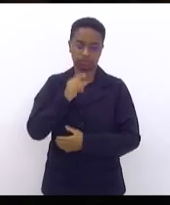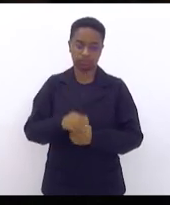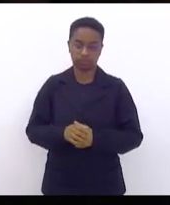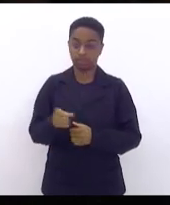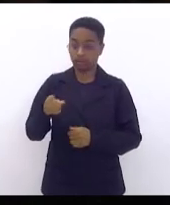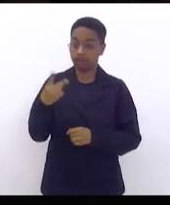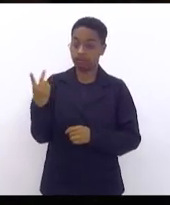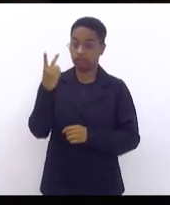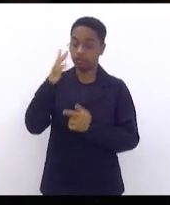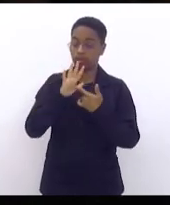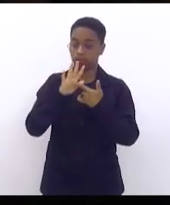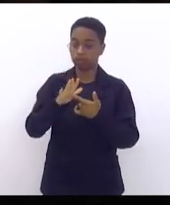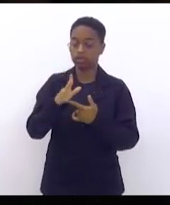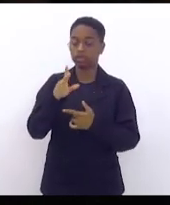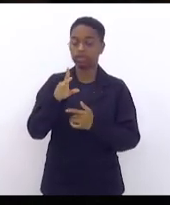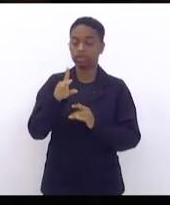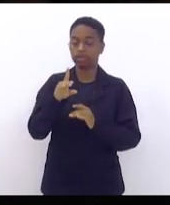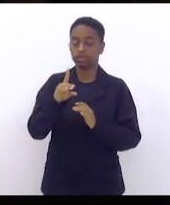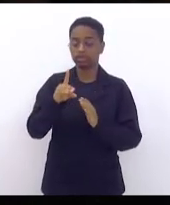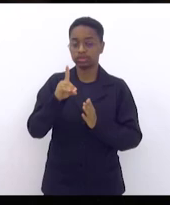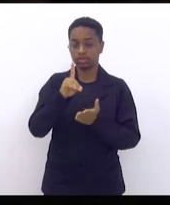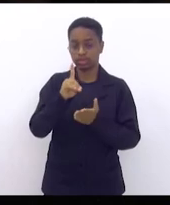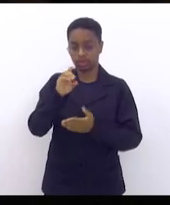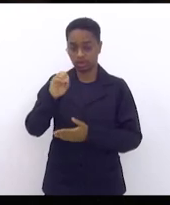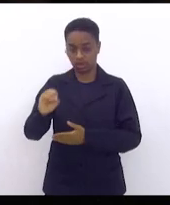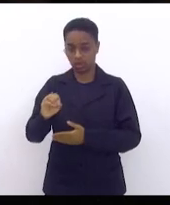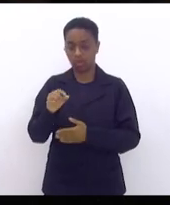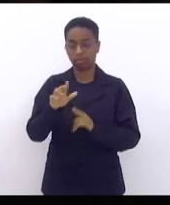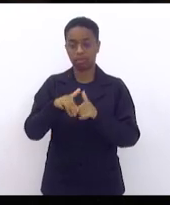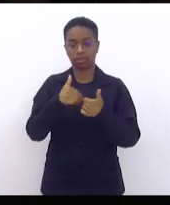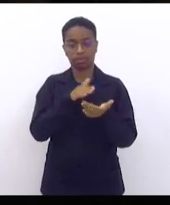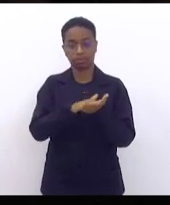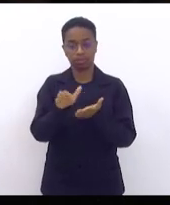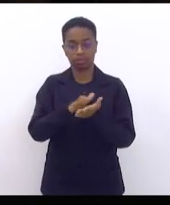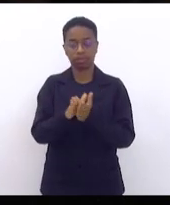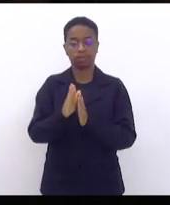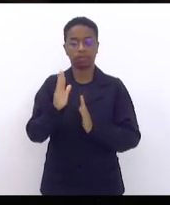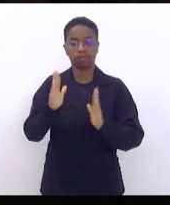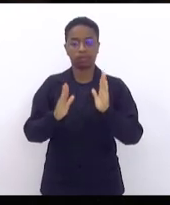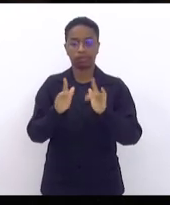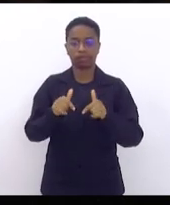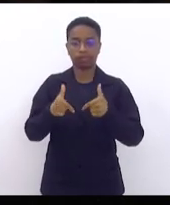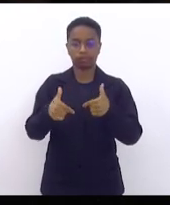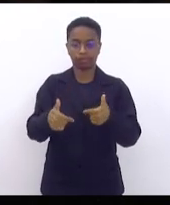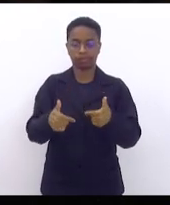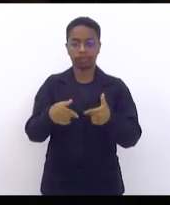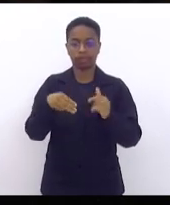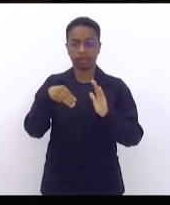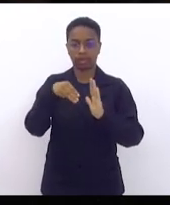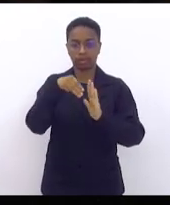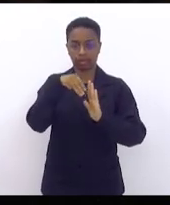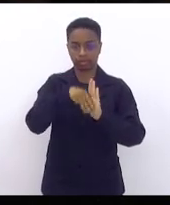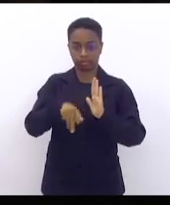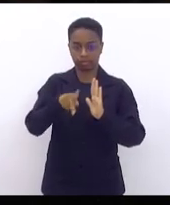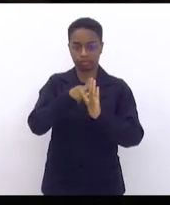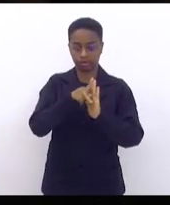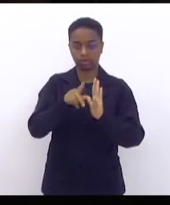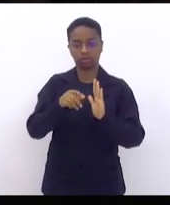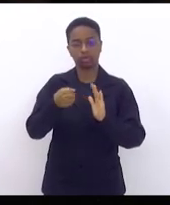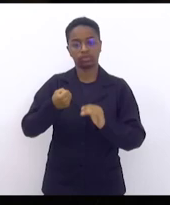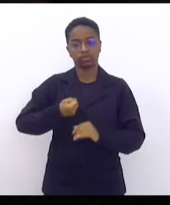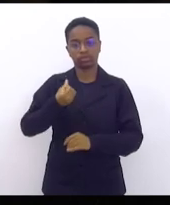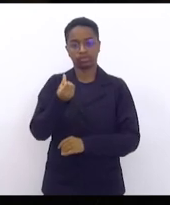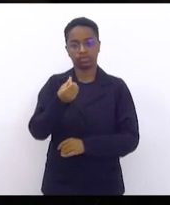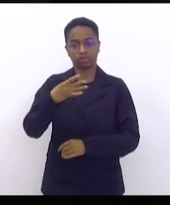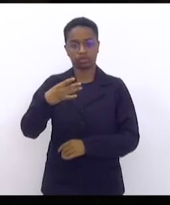foi revelado no Diário Oficial da União com a publicação de uma medida provisória, número 642.